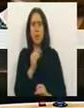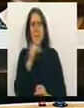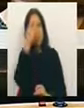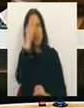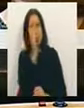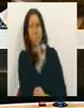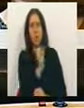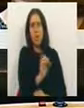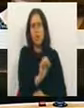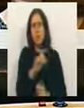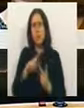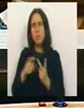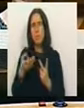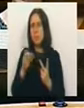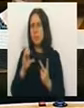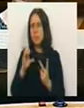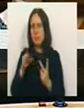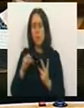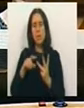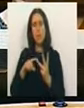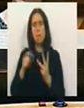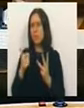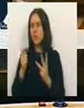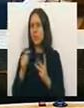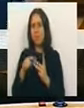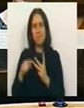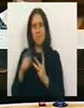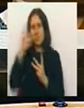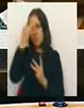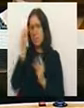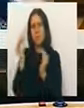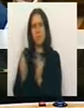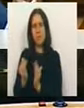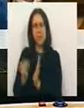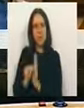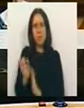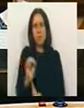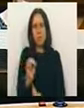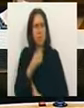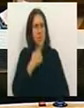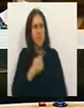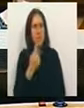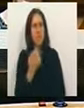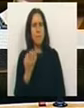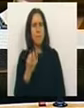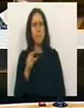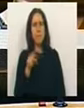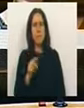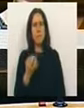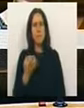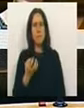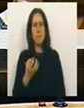- ainda a posição do pcp e do bloco de esquerda tal foi doado estranhar porque essa era